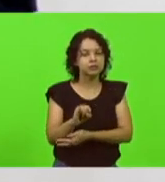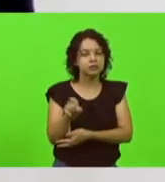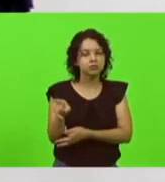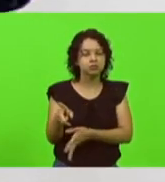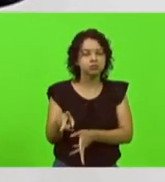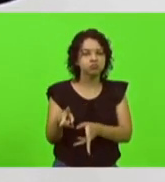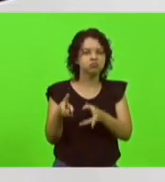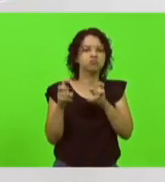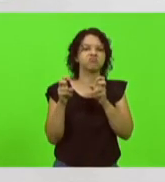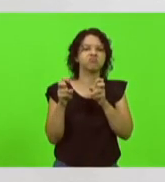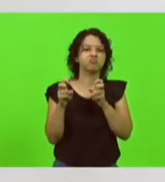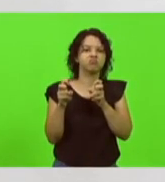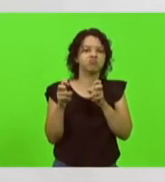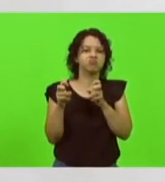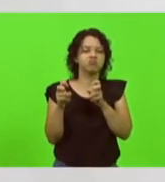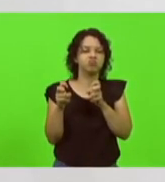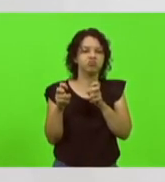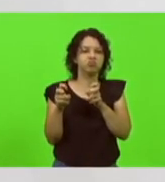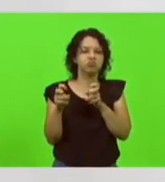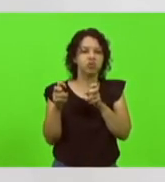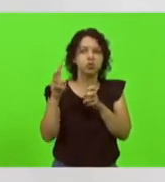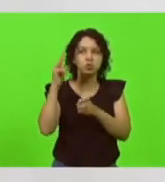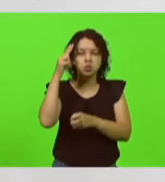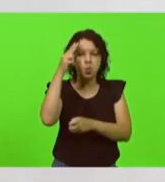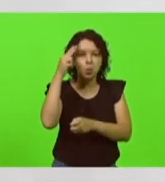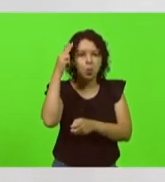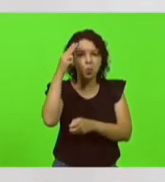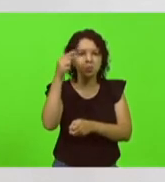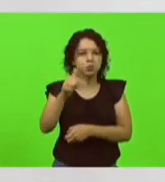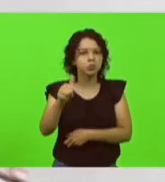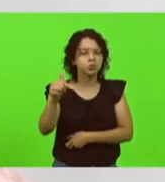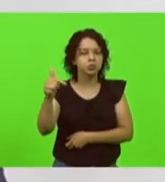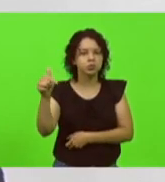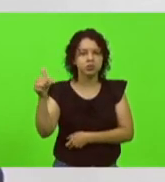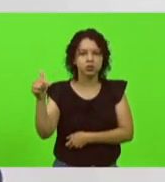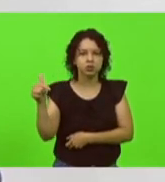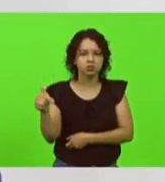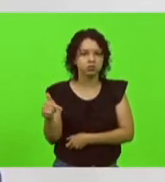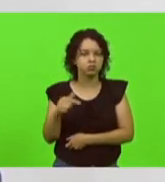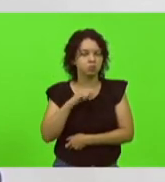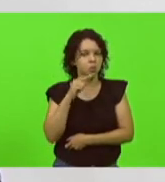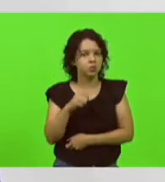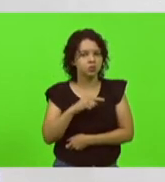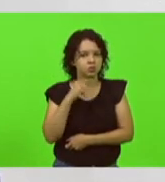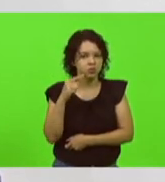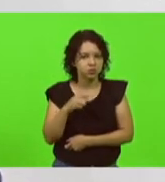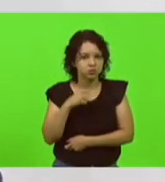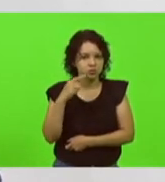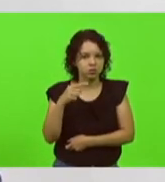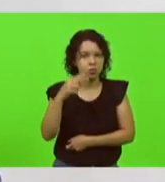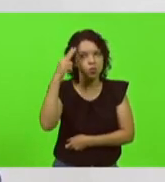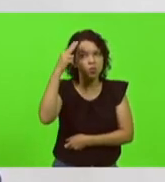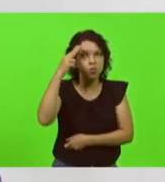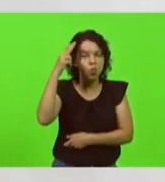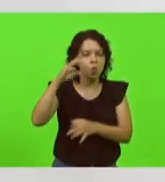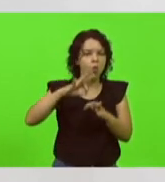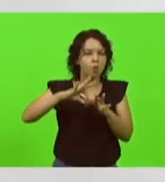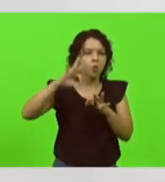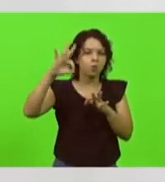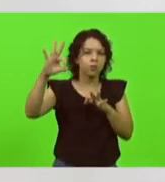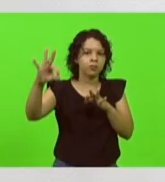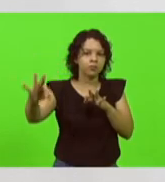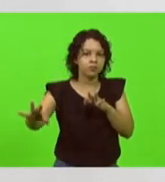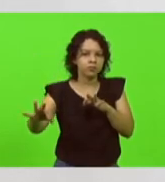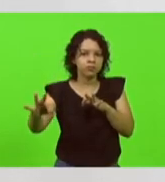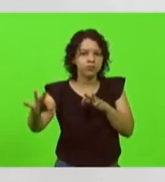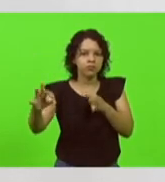não tem sonho? O sonho está longe de ser realizado. O sonho está distante entre a